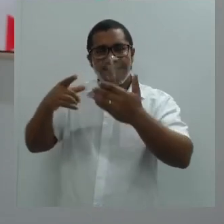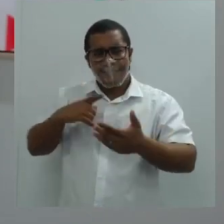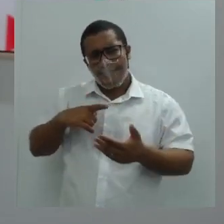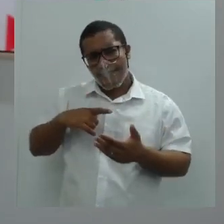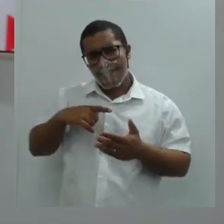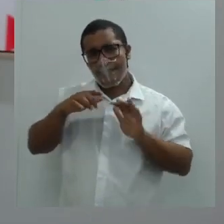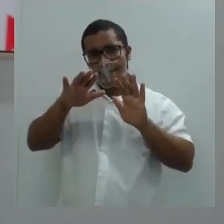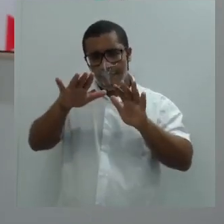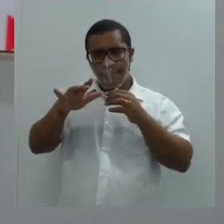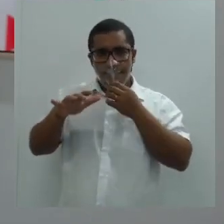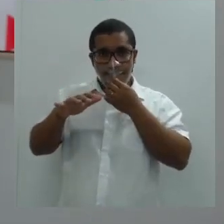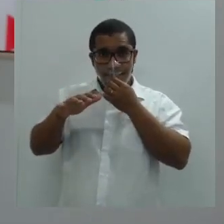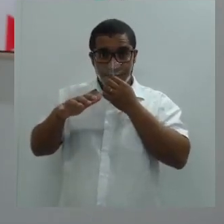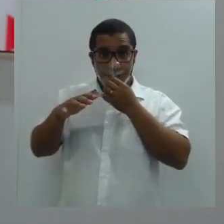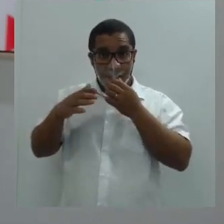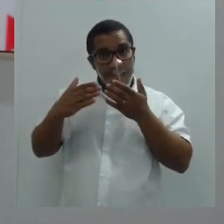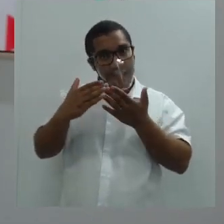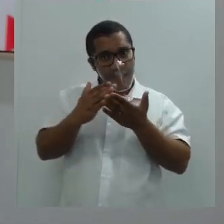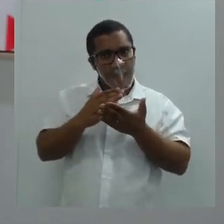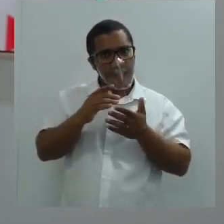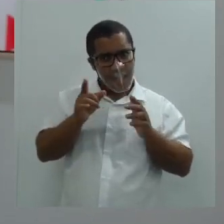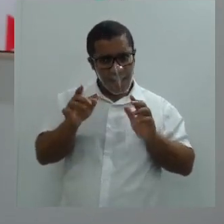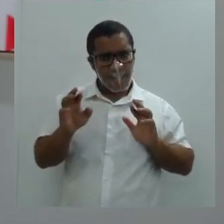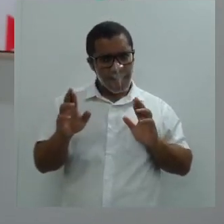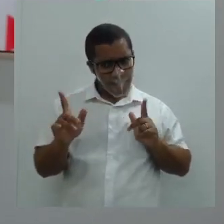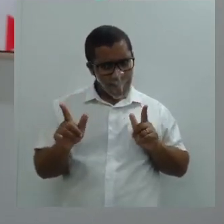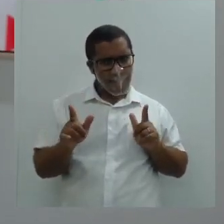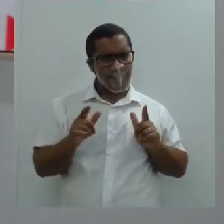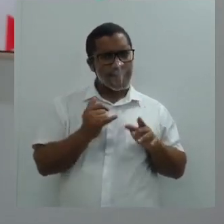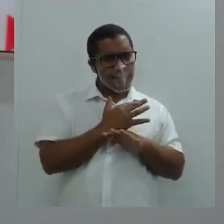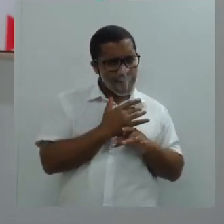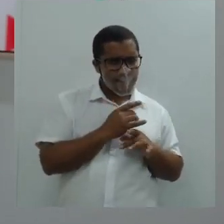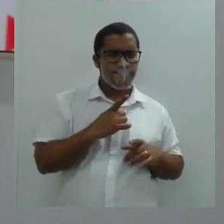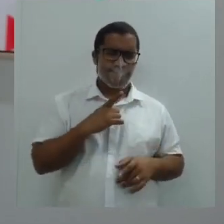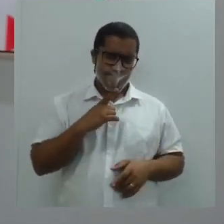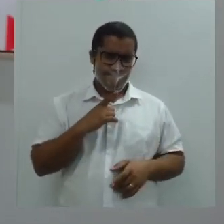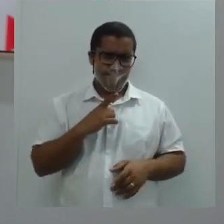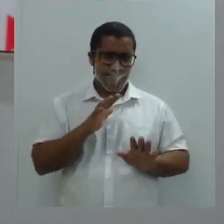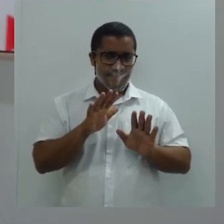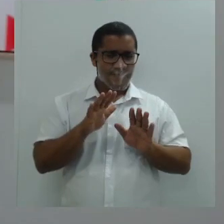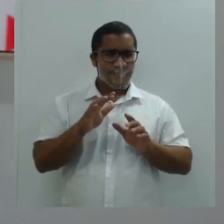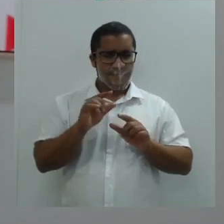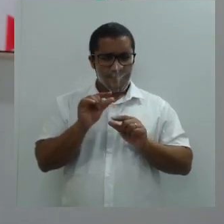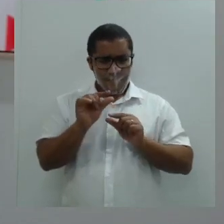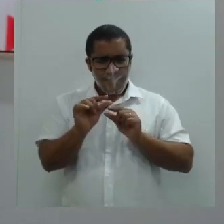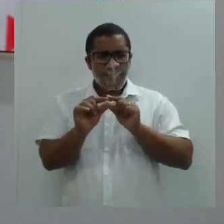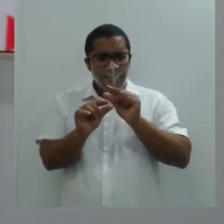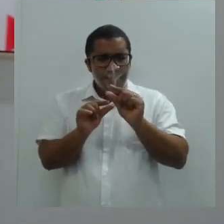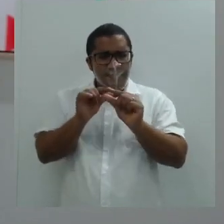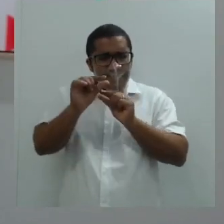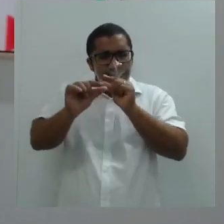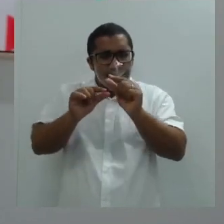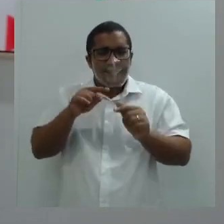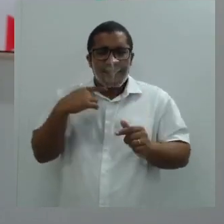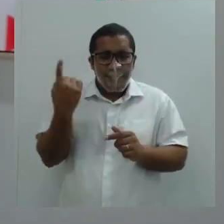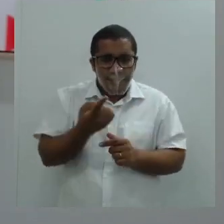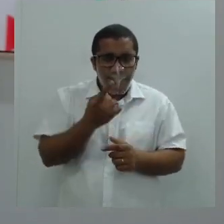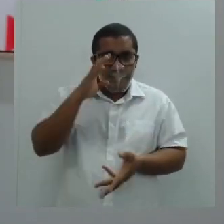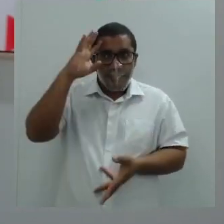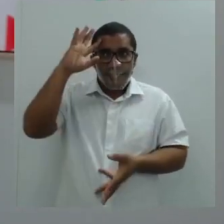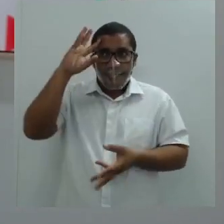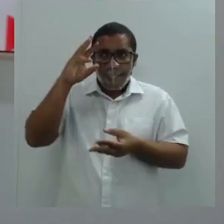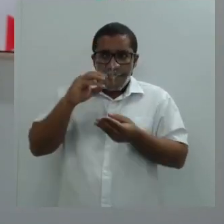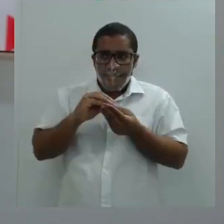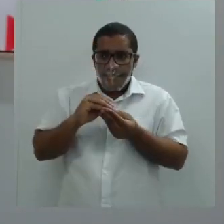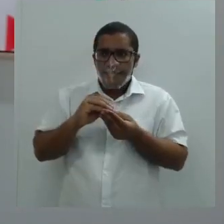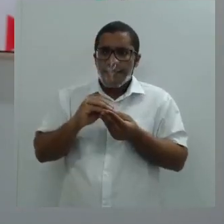que existe algumas diferenças realmente. Então vamos tentar aos poucos, devagarzinho,